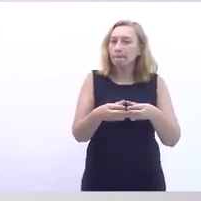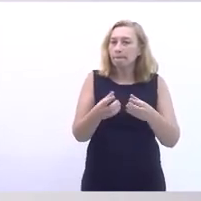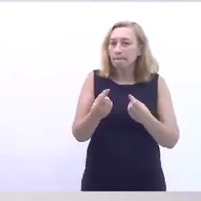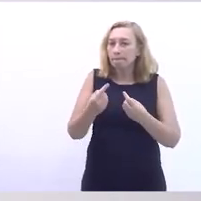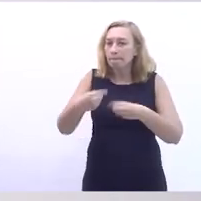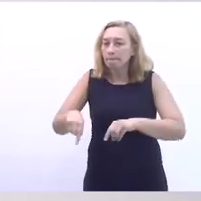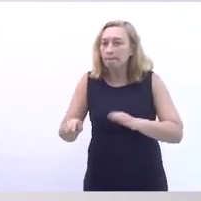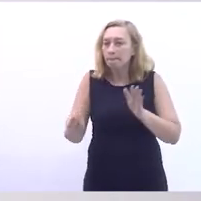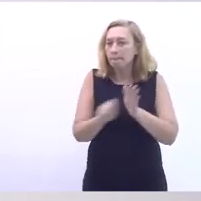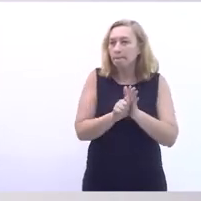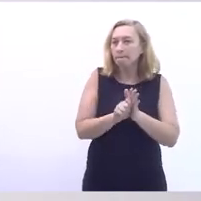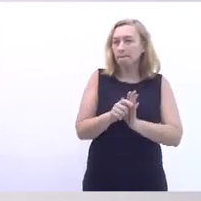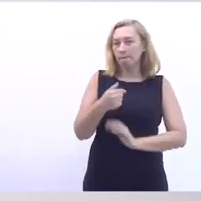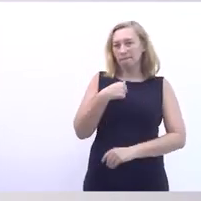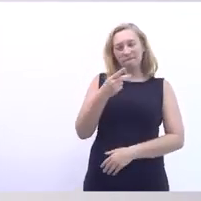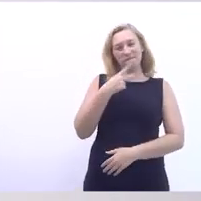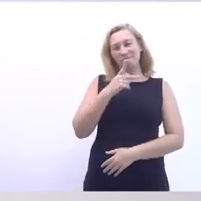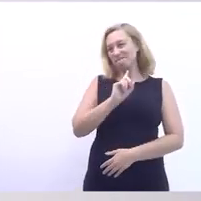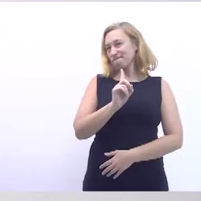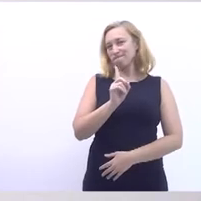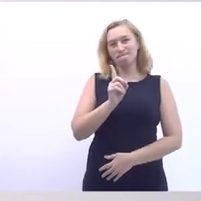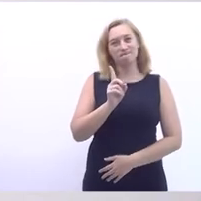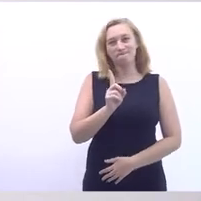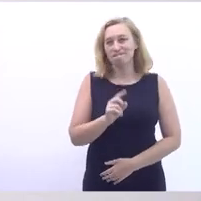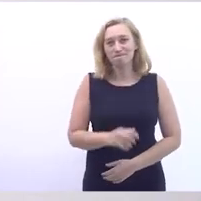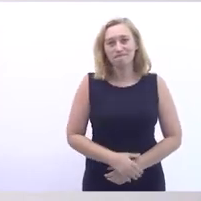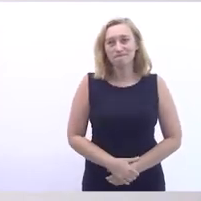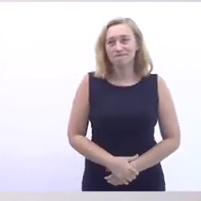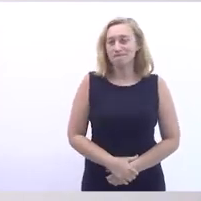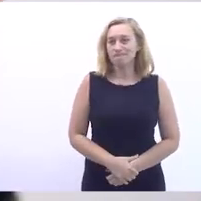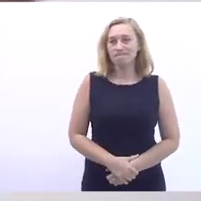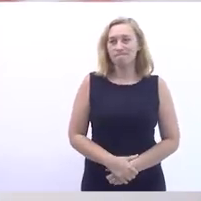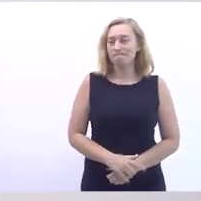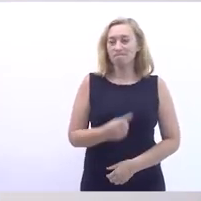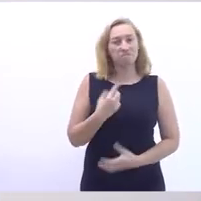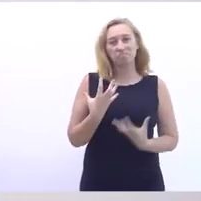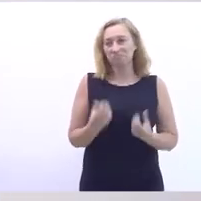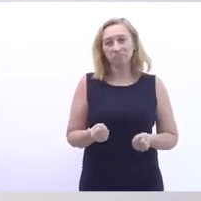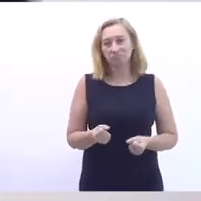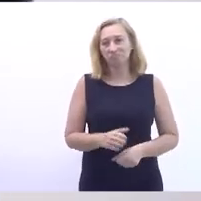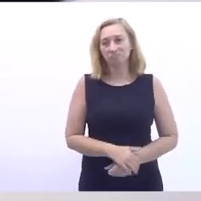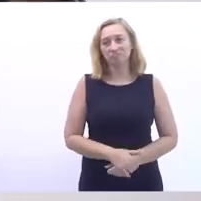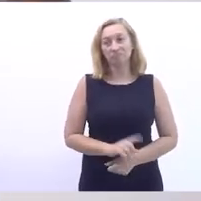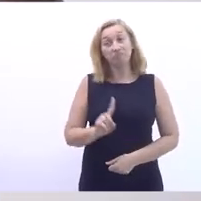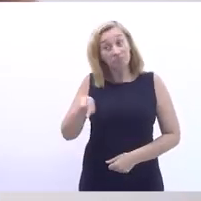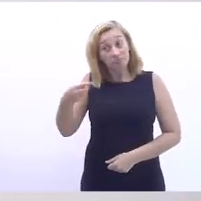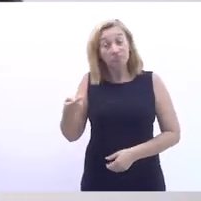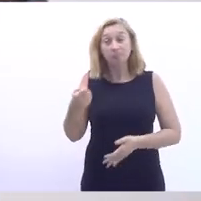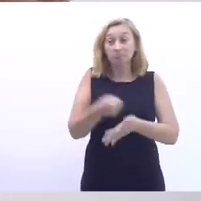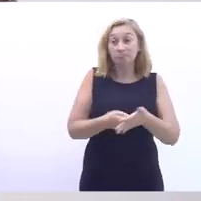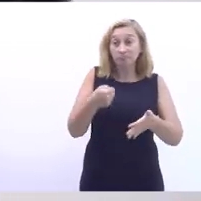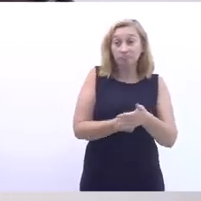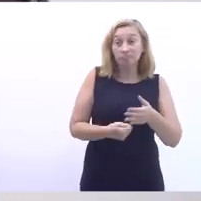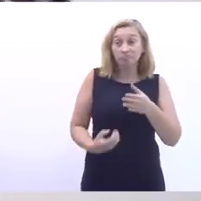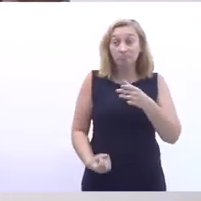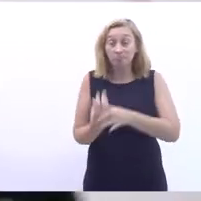e eu falei não aí não dá aí Eu não aceitei Claro foi uma outra luta só para criar um nome